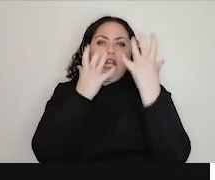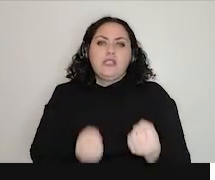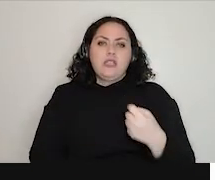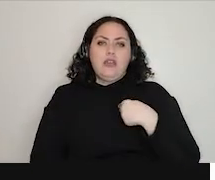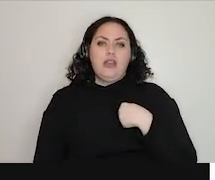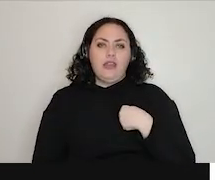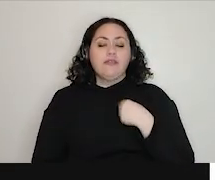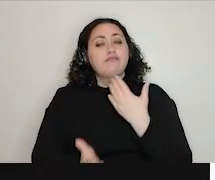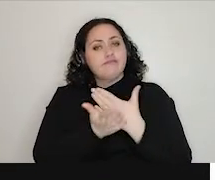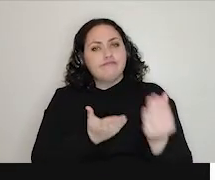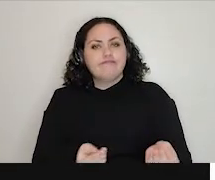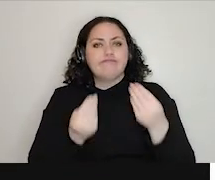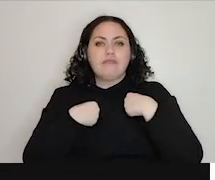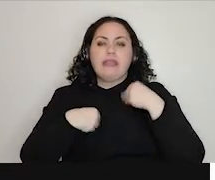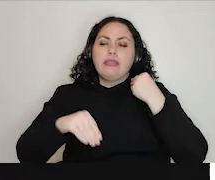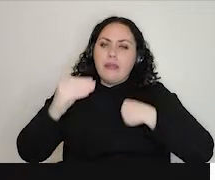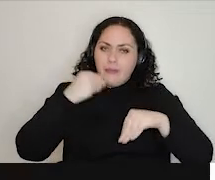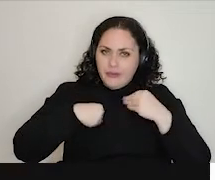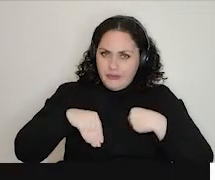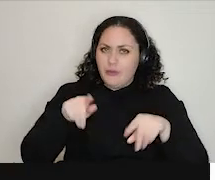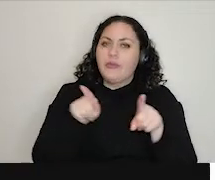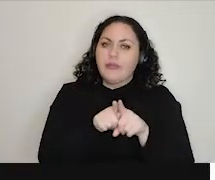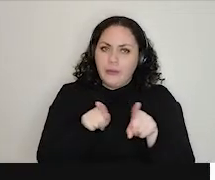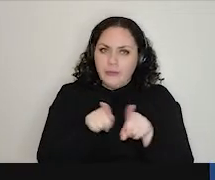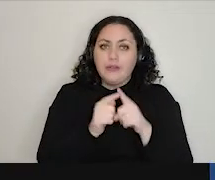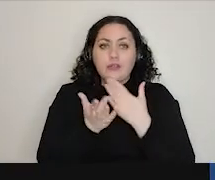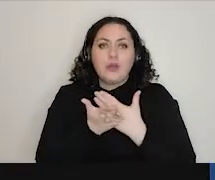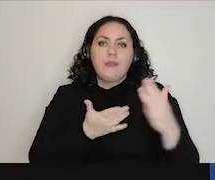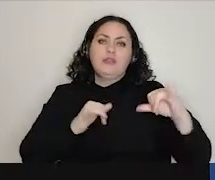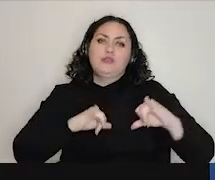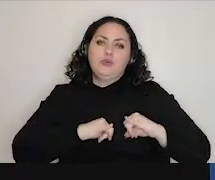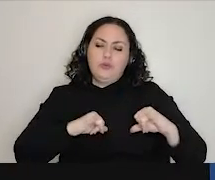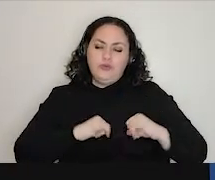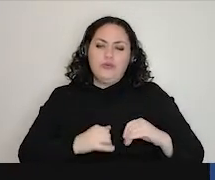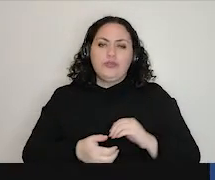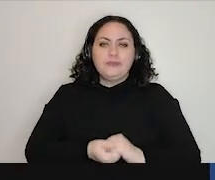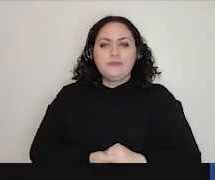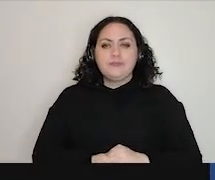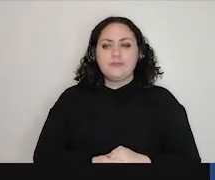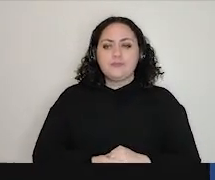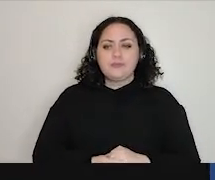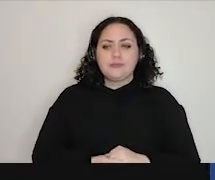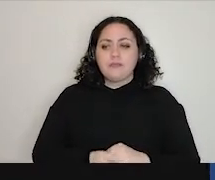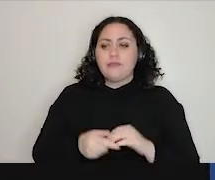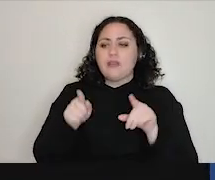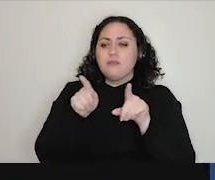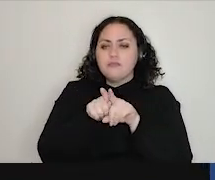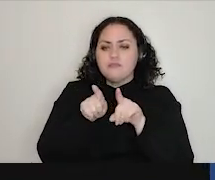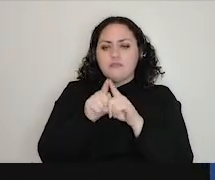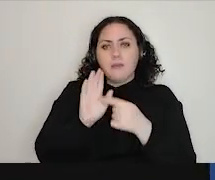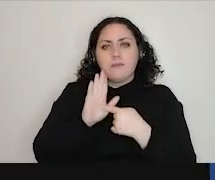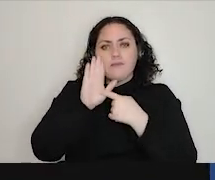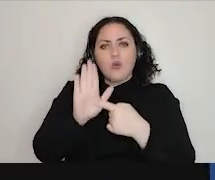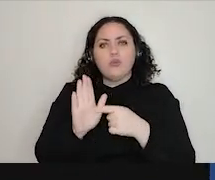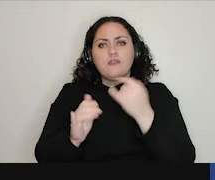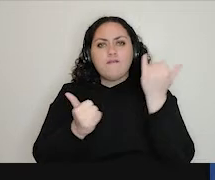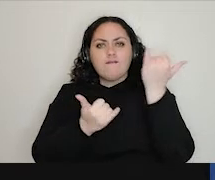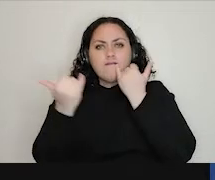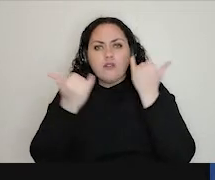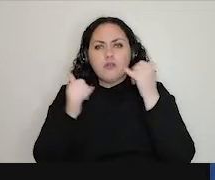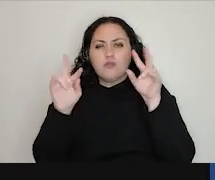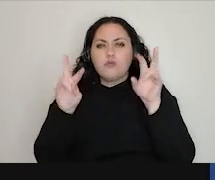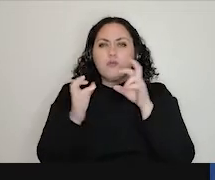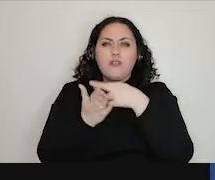Então, isso causa também depressão, isso causa sofrimento. Bom, trazendo um pouquinho de informações,